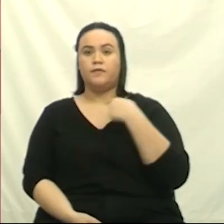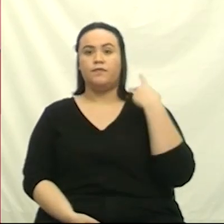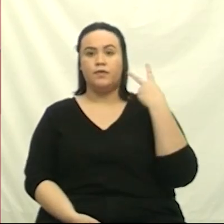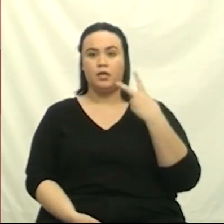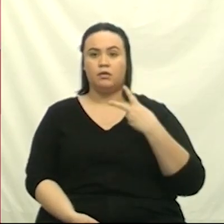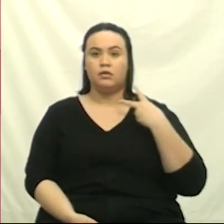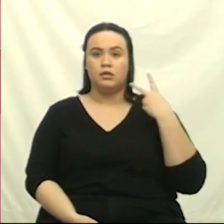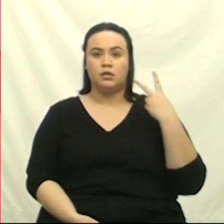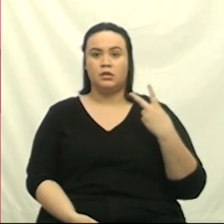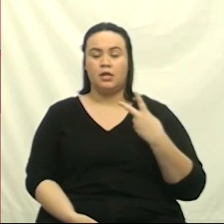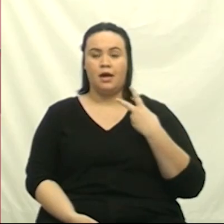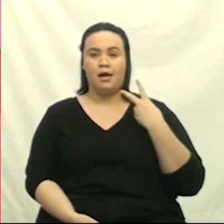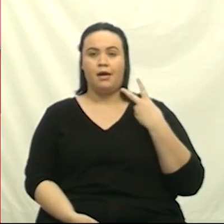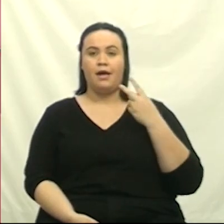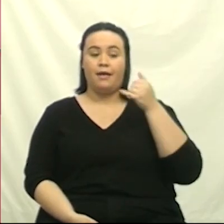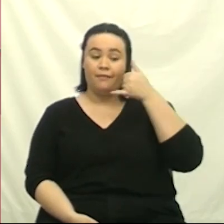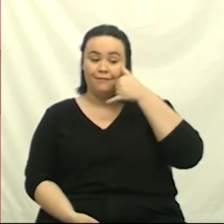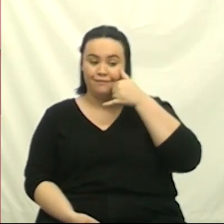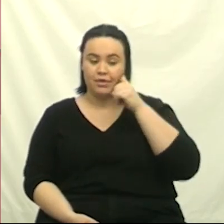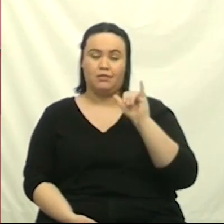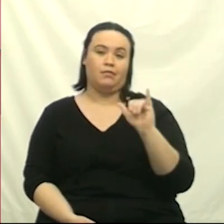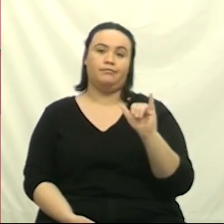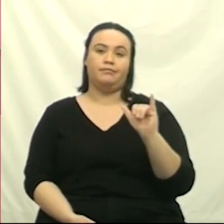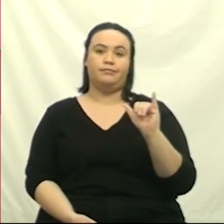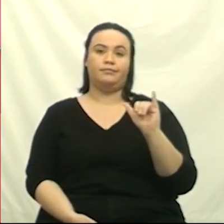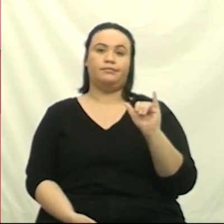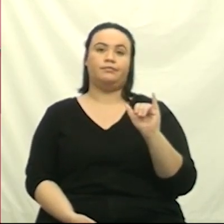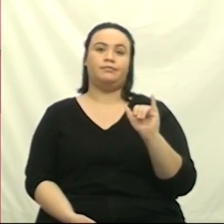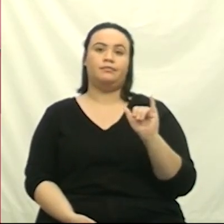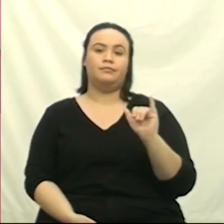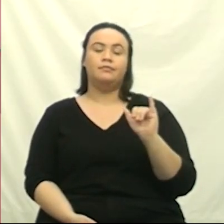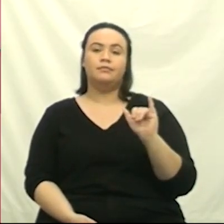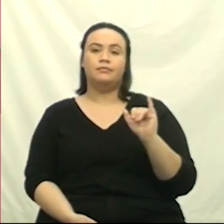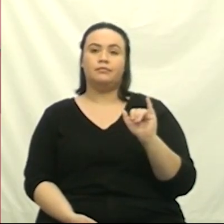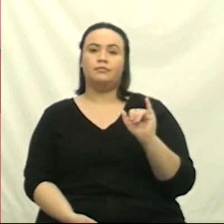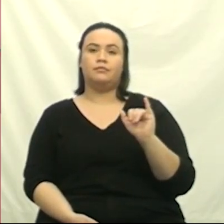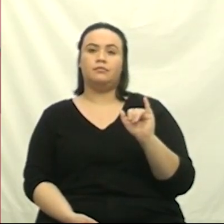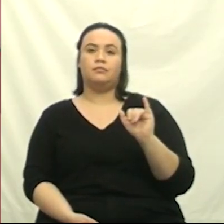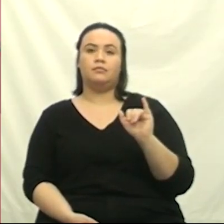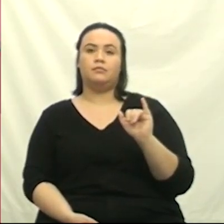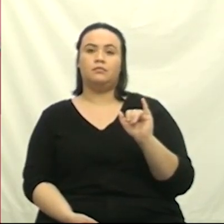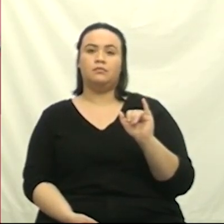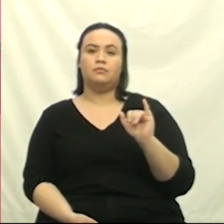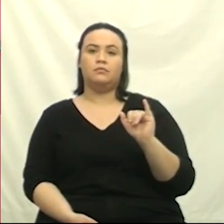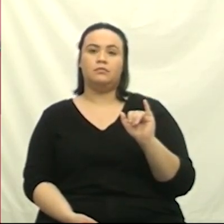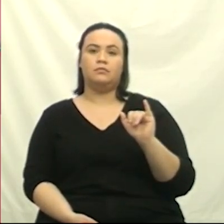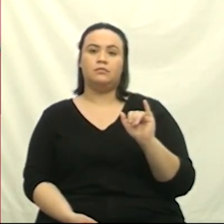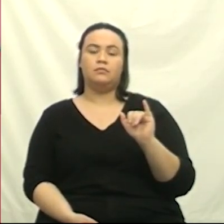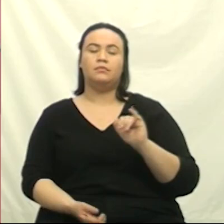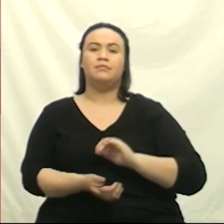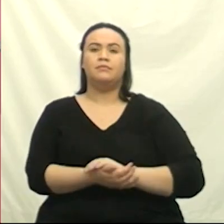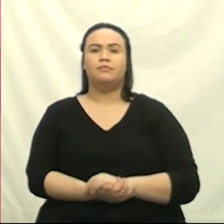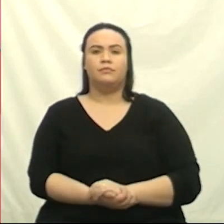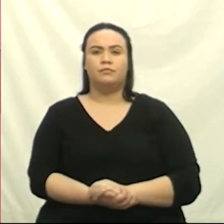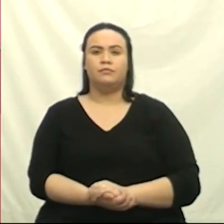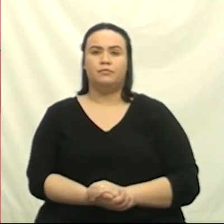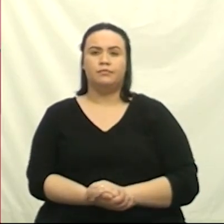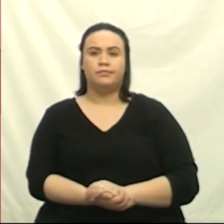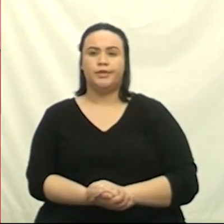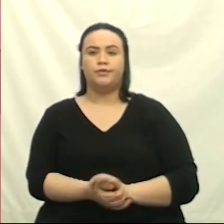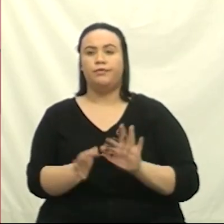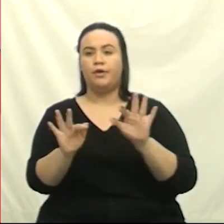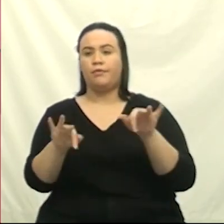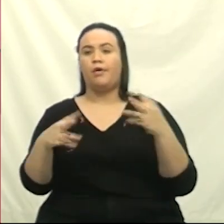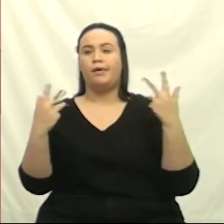amenizar com esse substitutivo mas que no fim ao fim e ao cabo como dizem ficou a mesma coisa